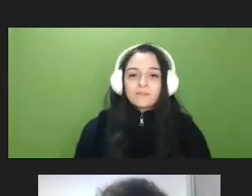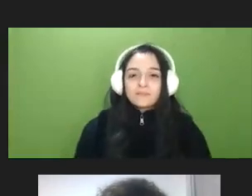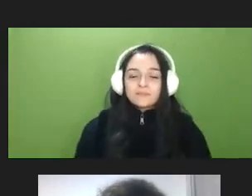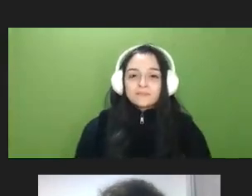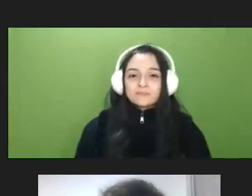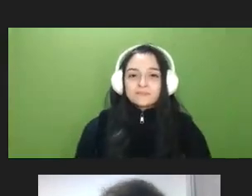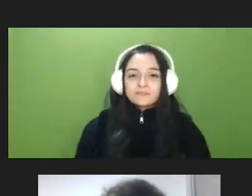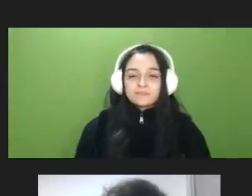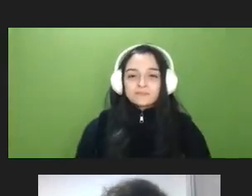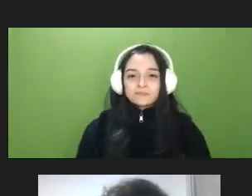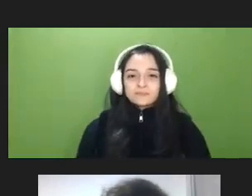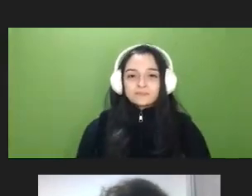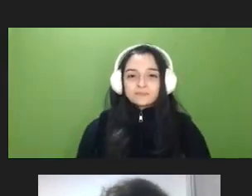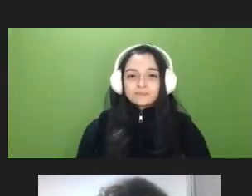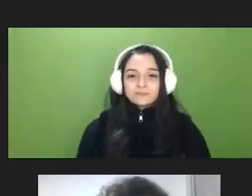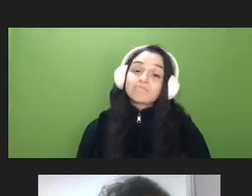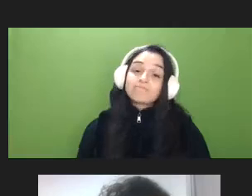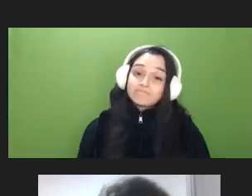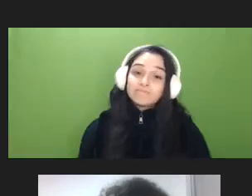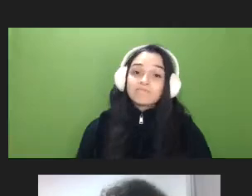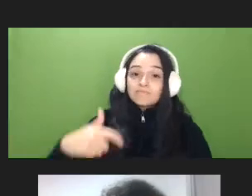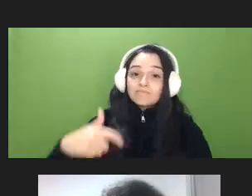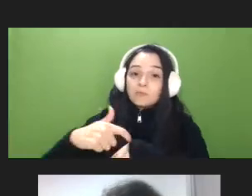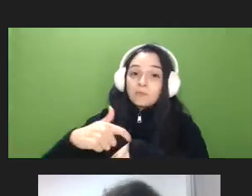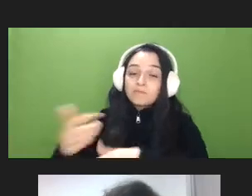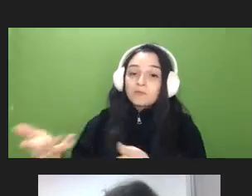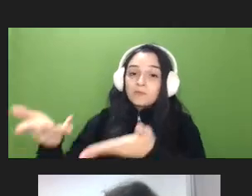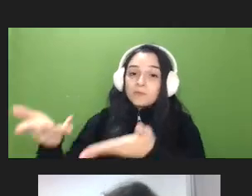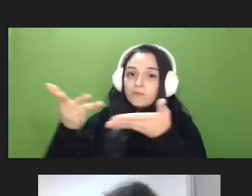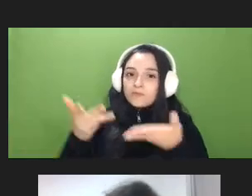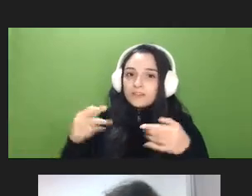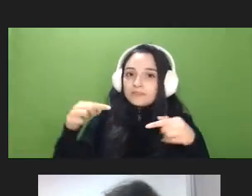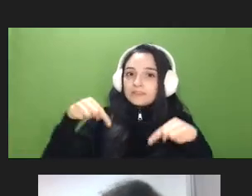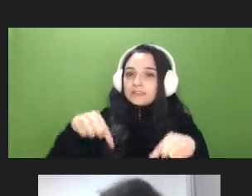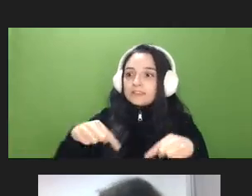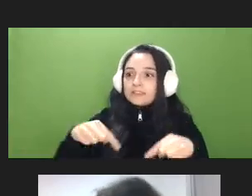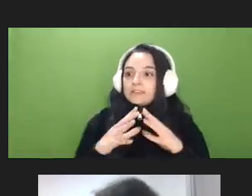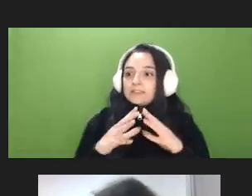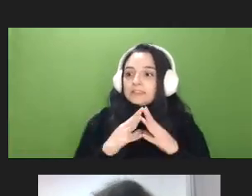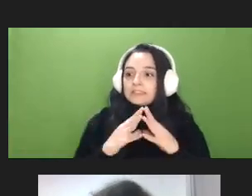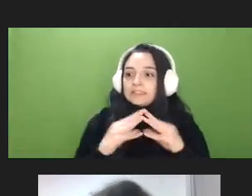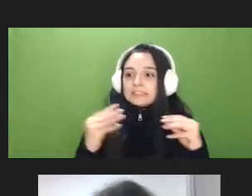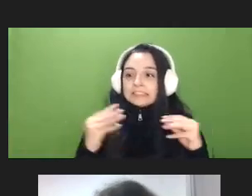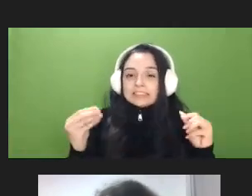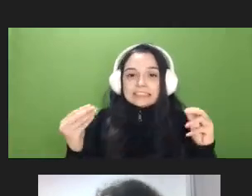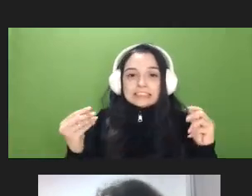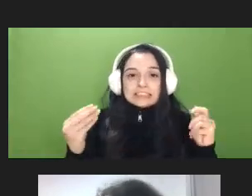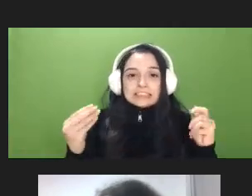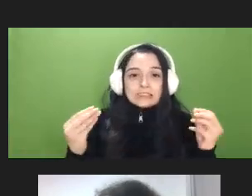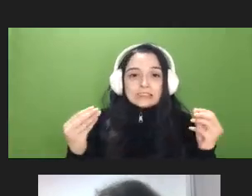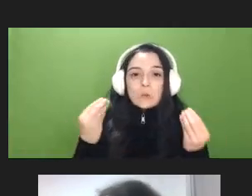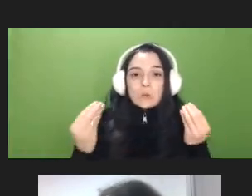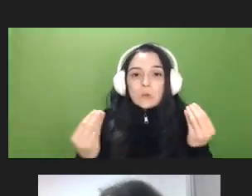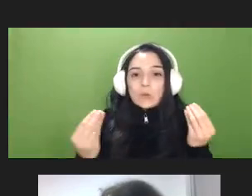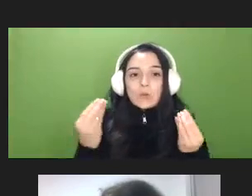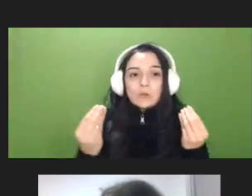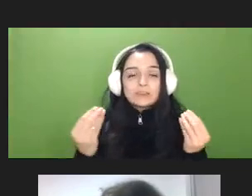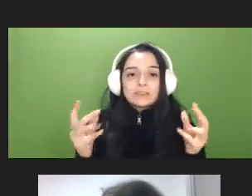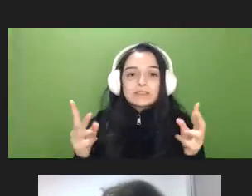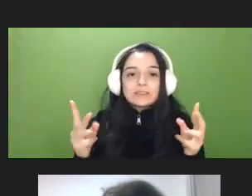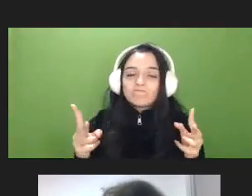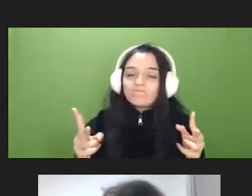Quando eu fui convidada para estar aqui nesse espaço, eu fiquei pensando, caramba, como é que eu vou recortar aquilo